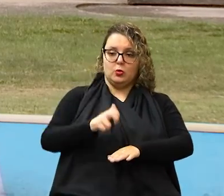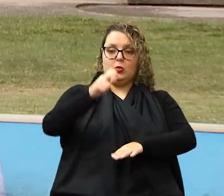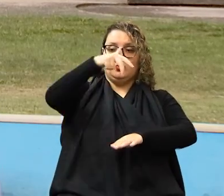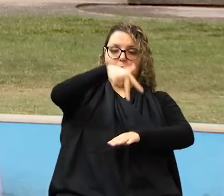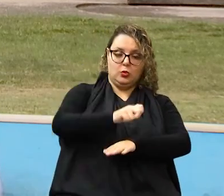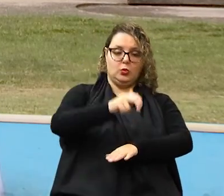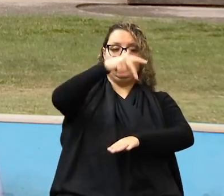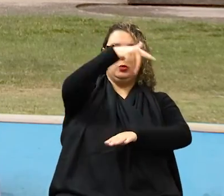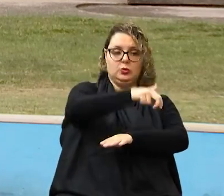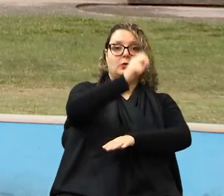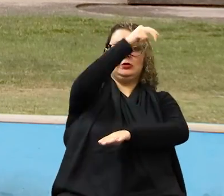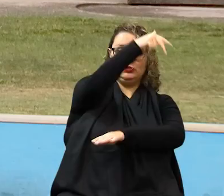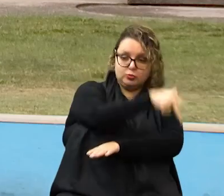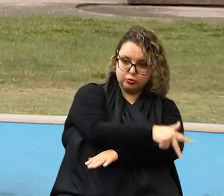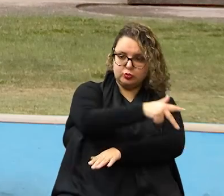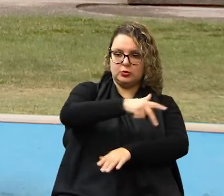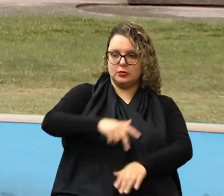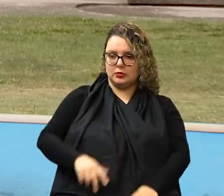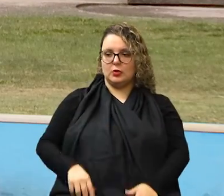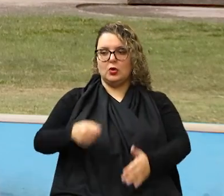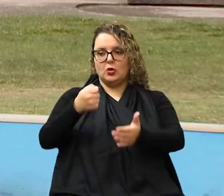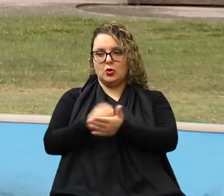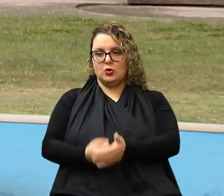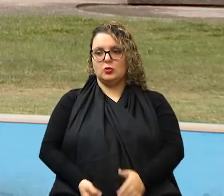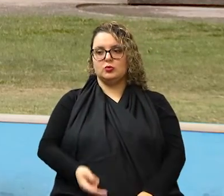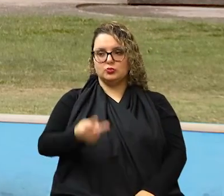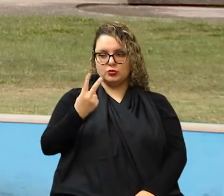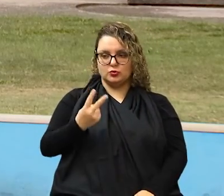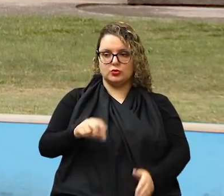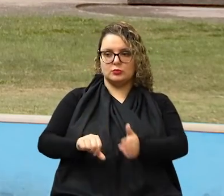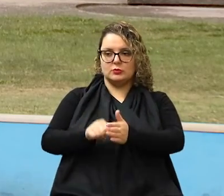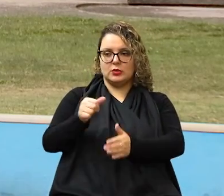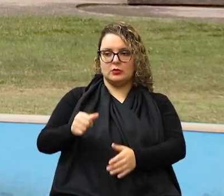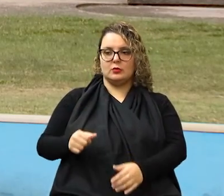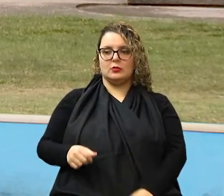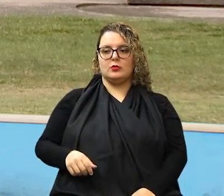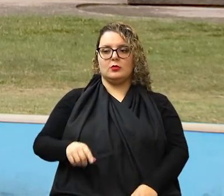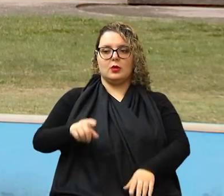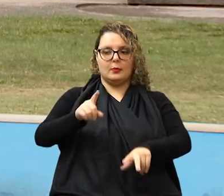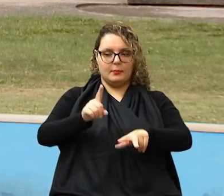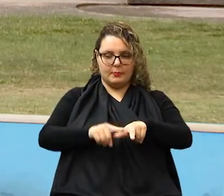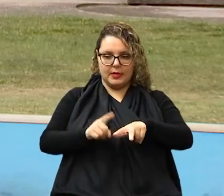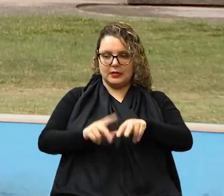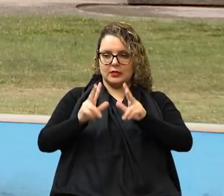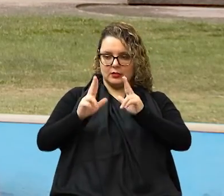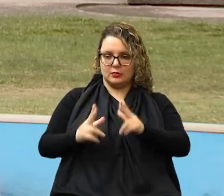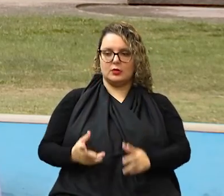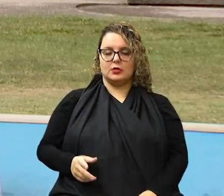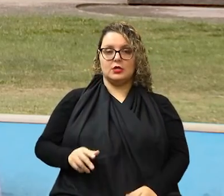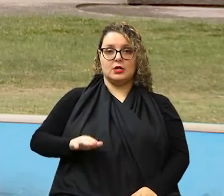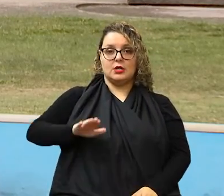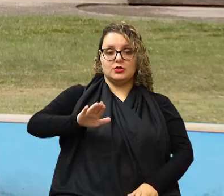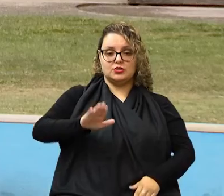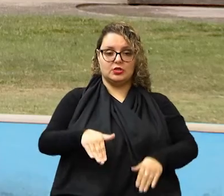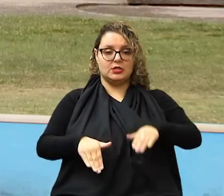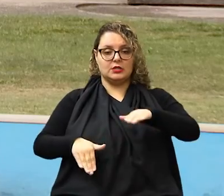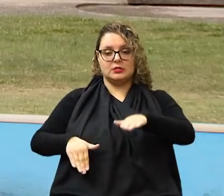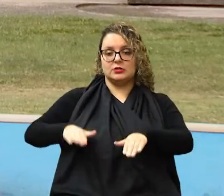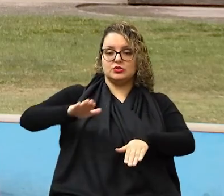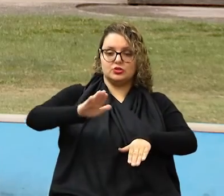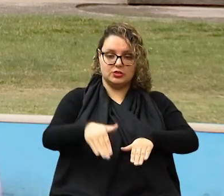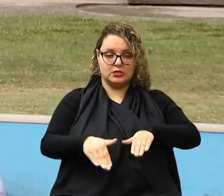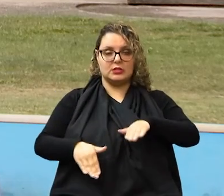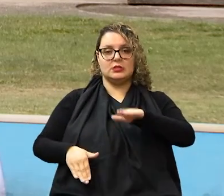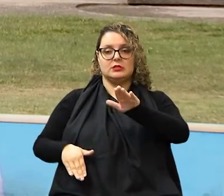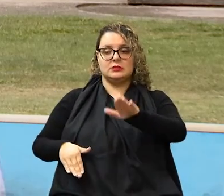saltos sucessivos, sendo na regra obrigatoriamente os 2 primeiros saltos com a mesma perna, ou seja, direita, direita,